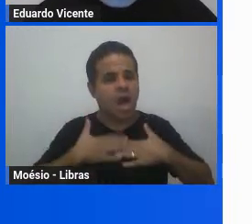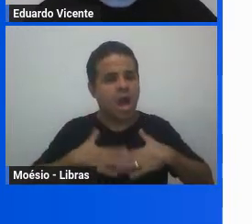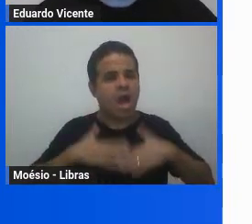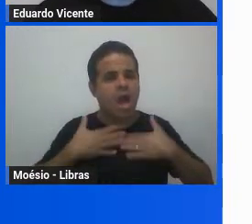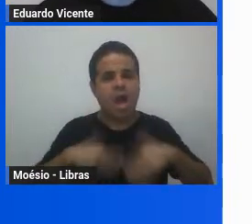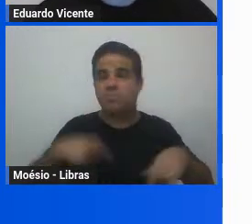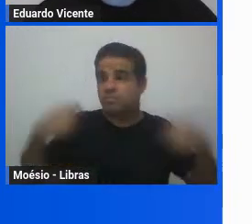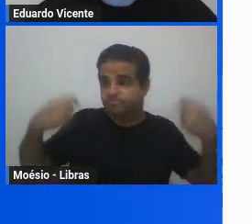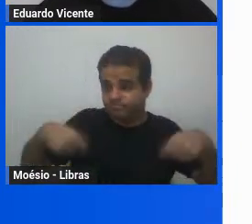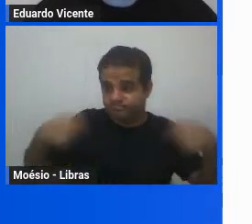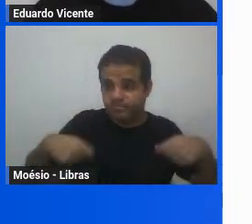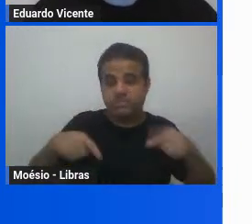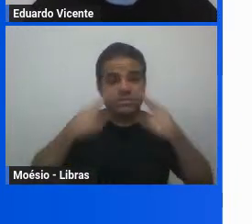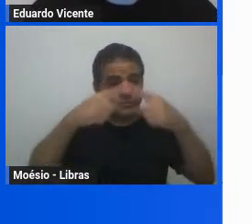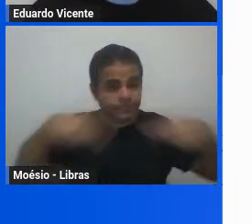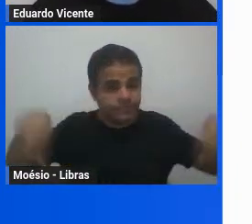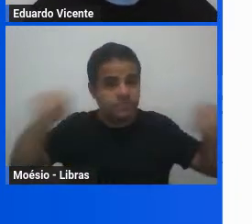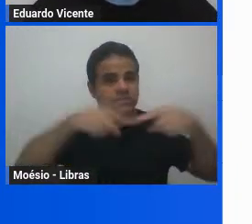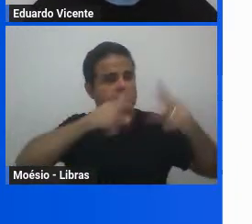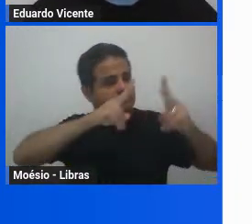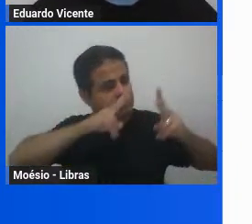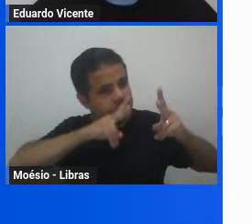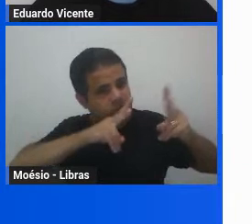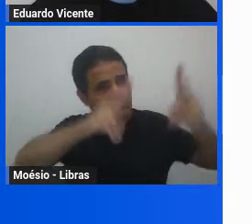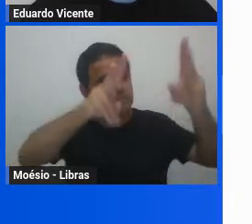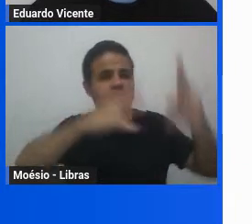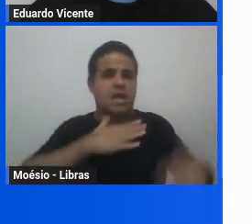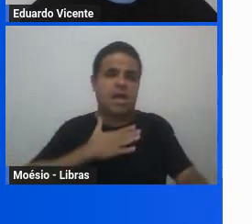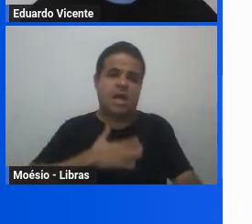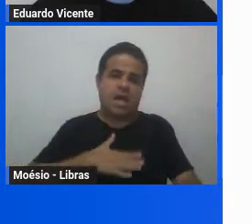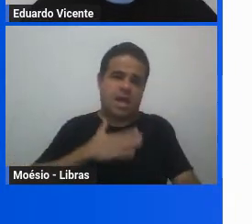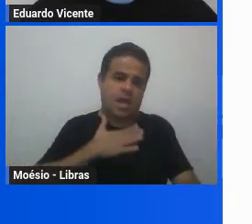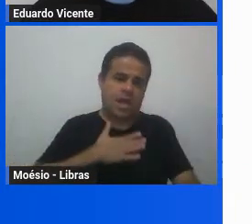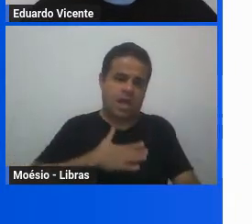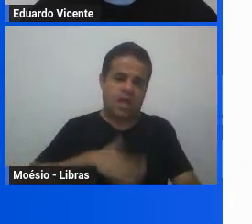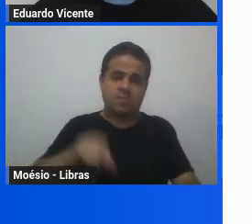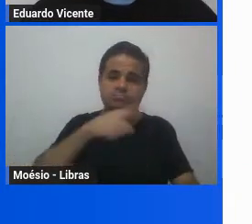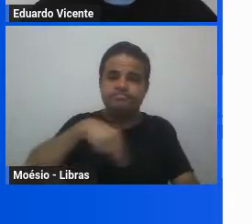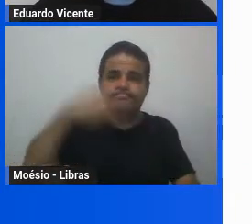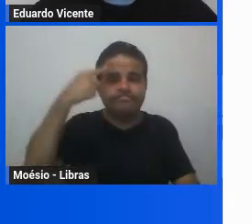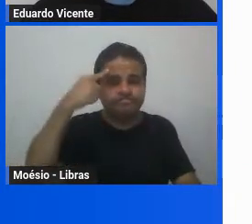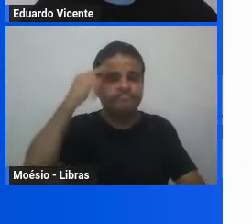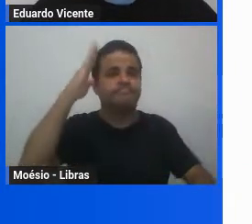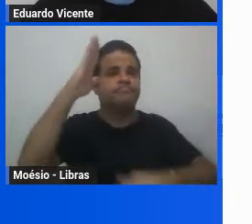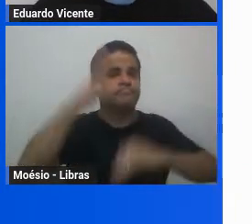necessário que você se mantenha calmo para poder aí agir, né,